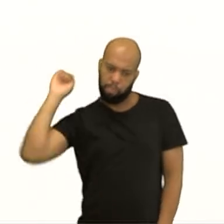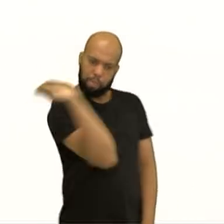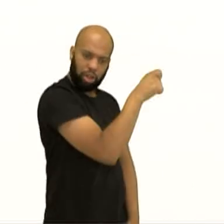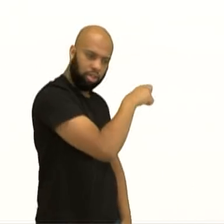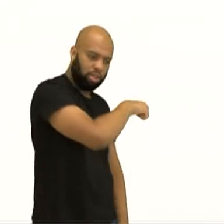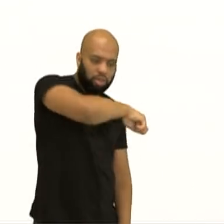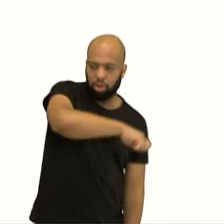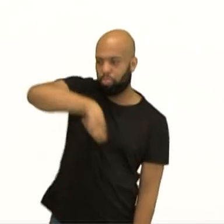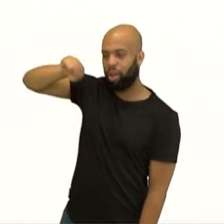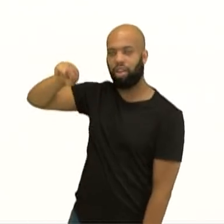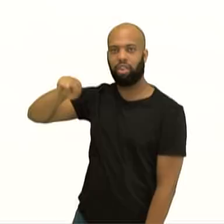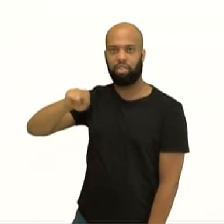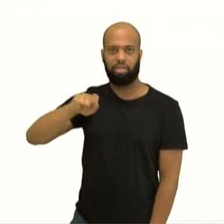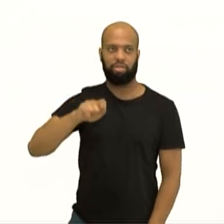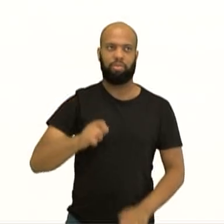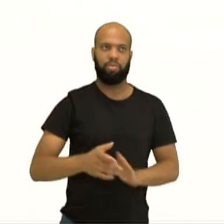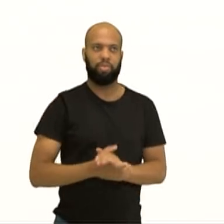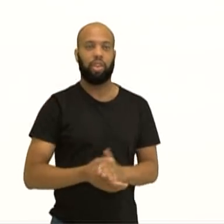tá?